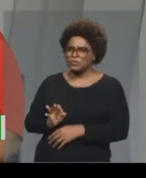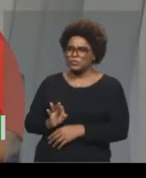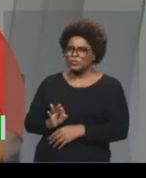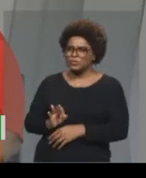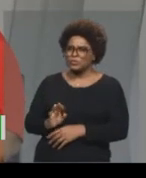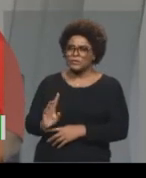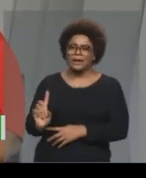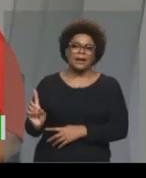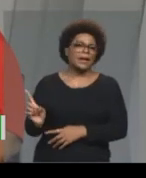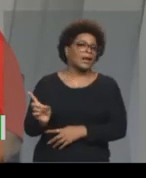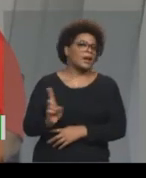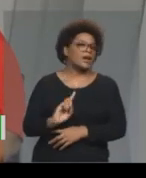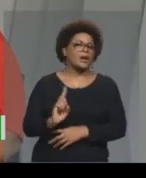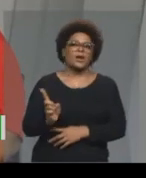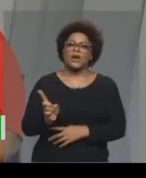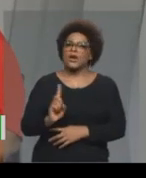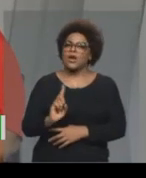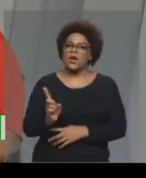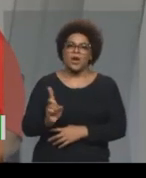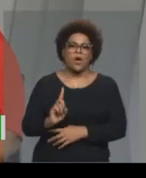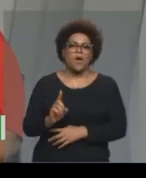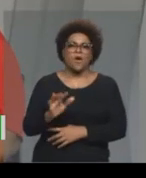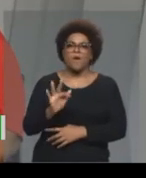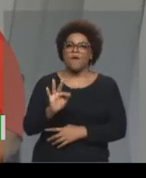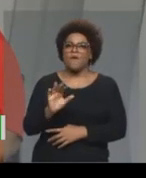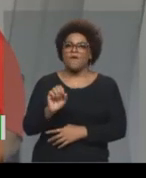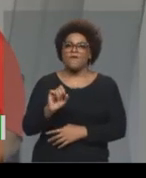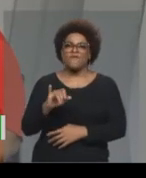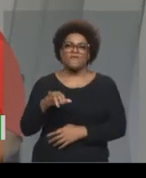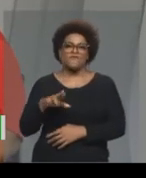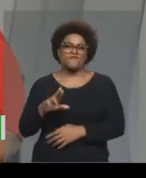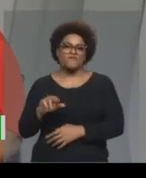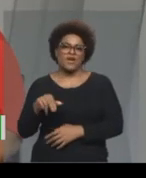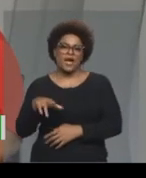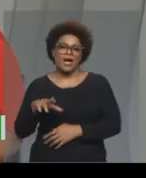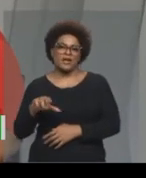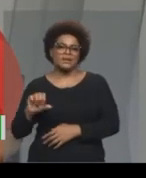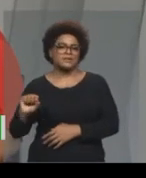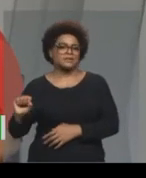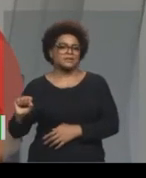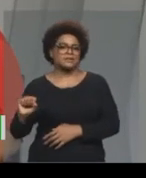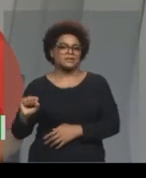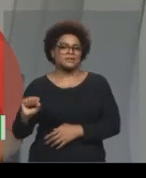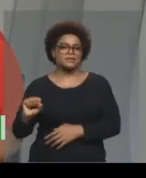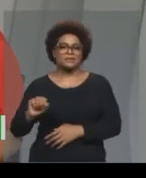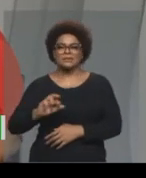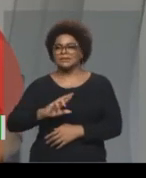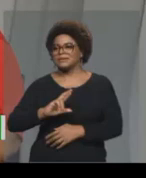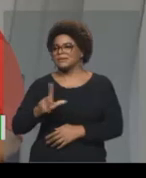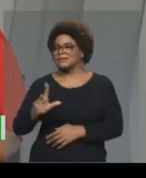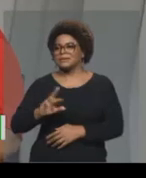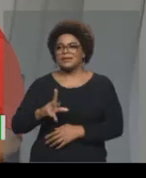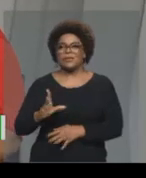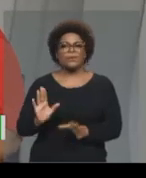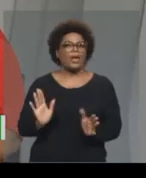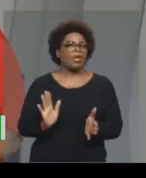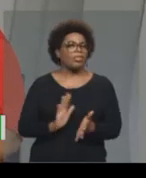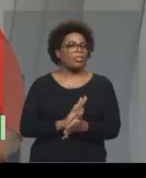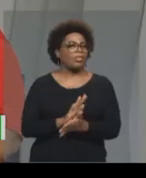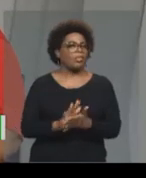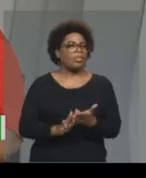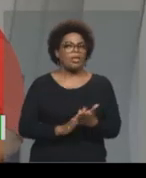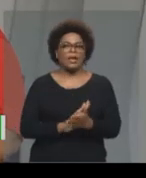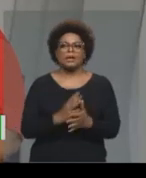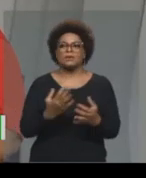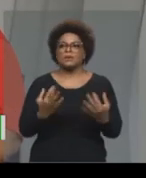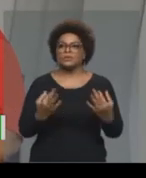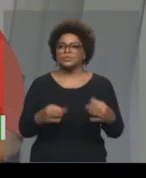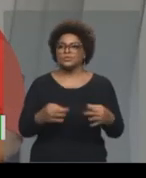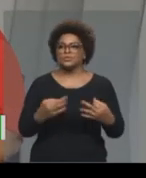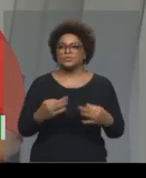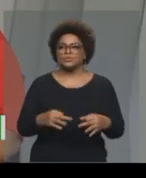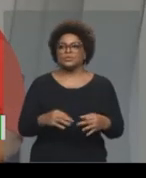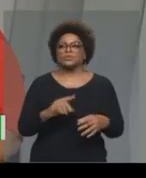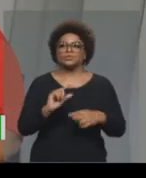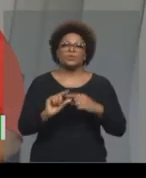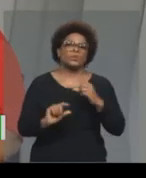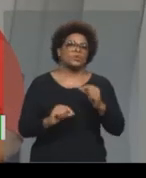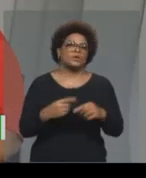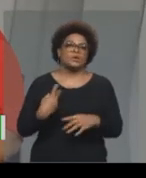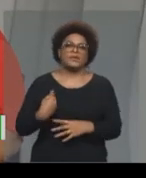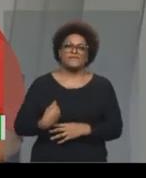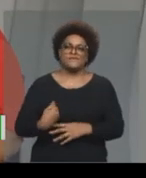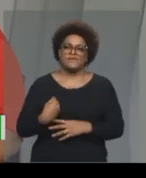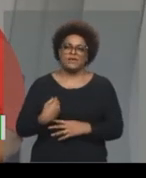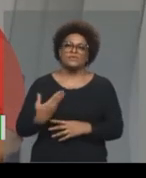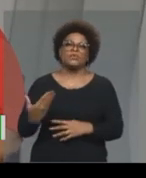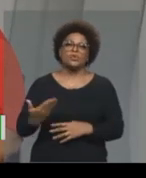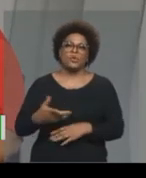it's not fair. Então, quando eu quero falar, não é justo, não é nada justo, a situação que nós estamos vivendo hoje no